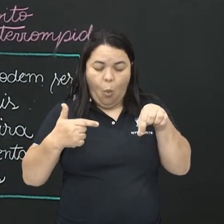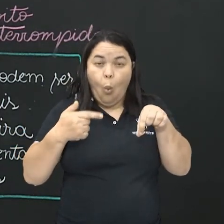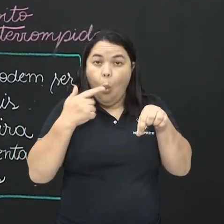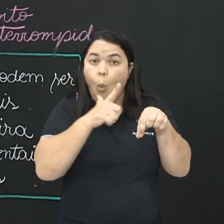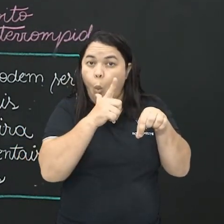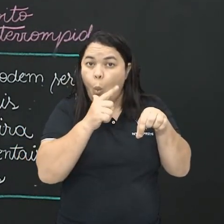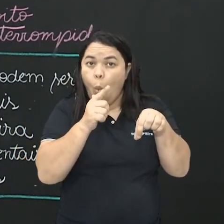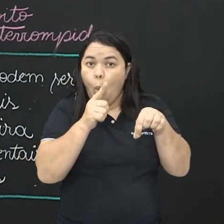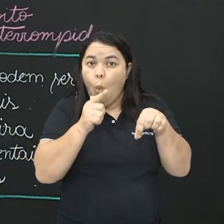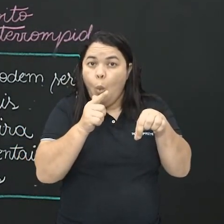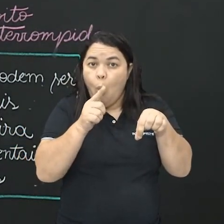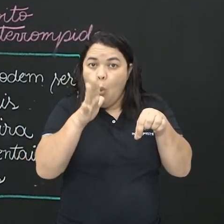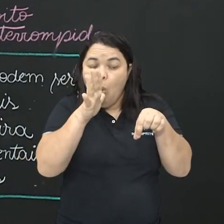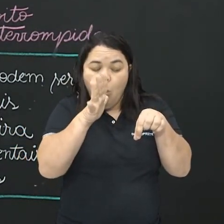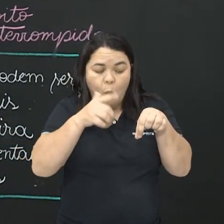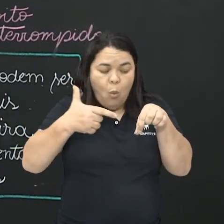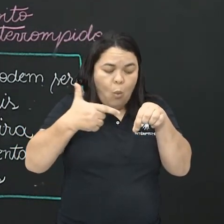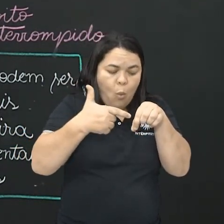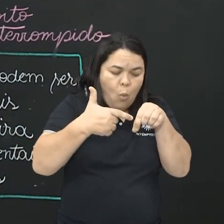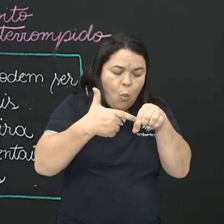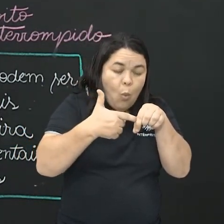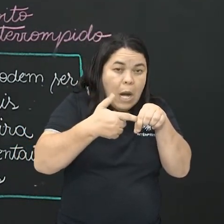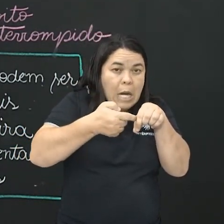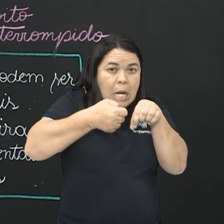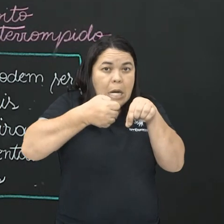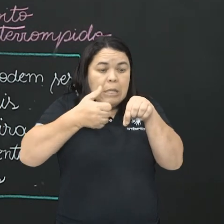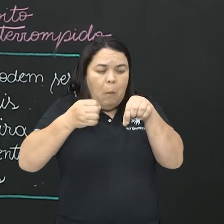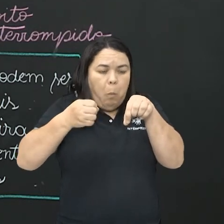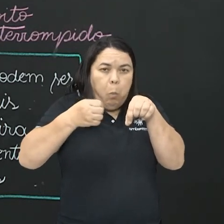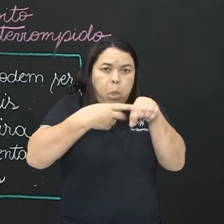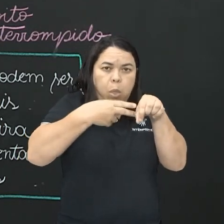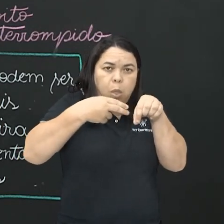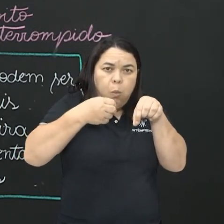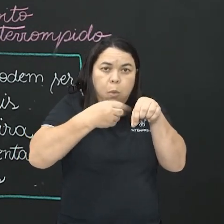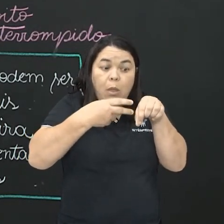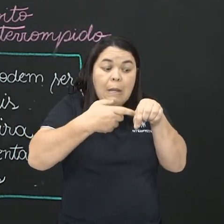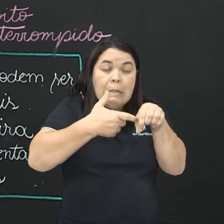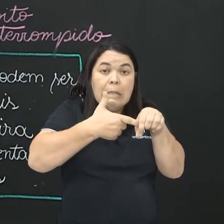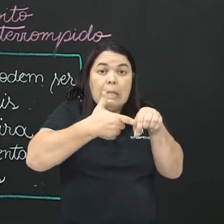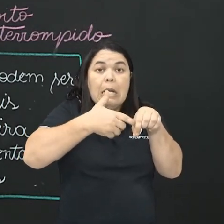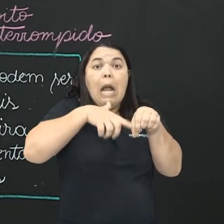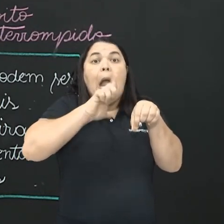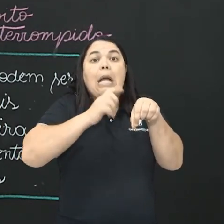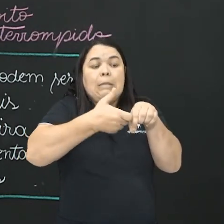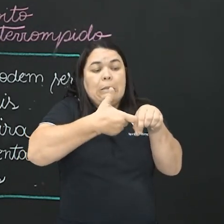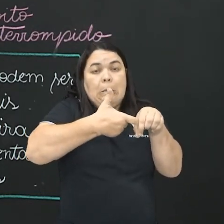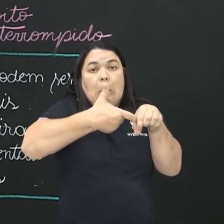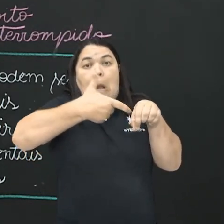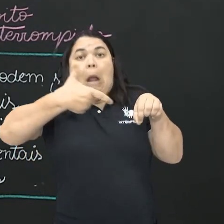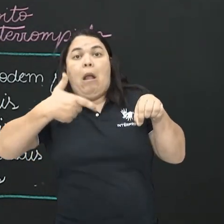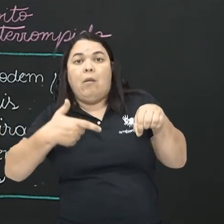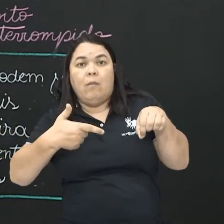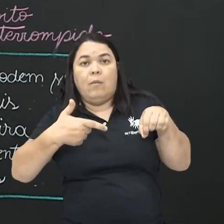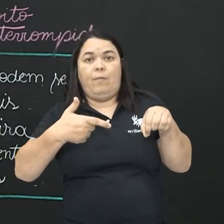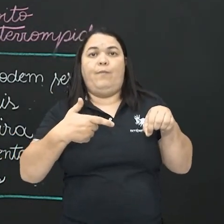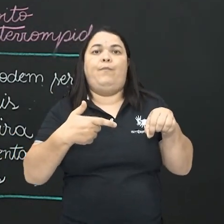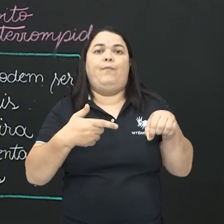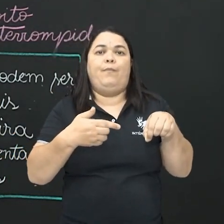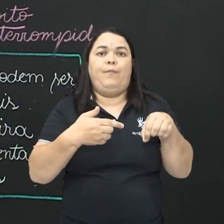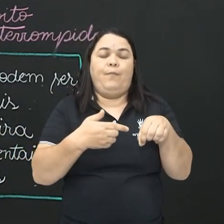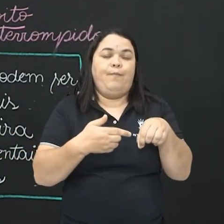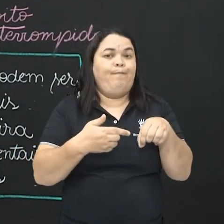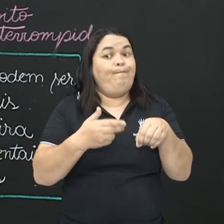ejaculação, interromper esse processo. Como depende muito da reação dos envolvidos, o risco é muito grande